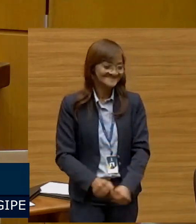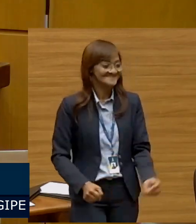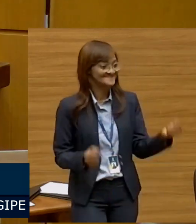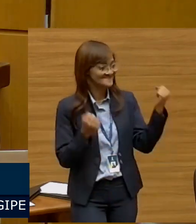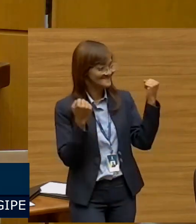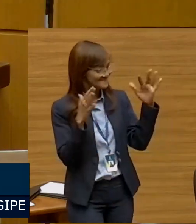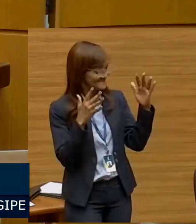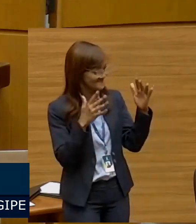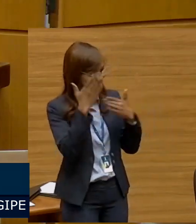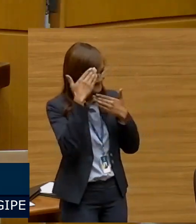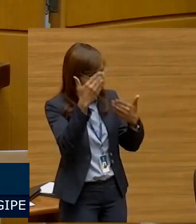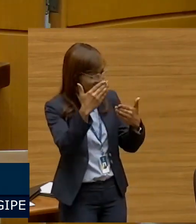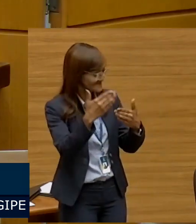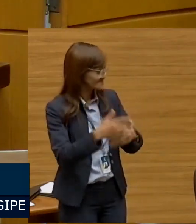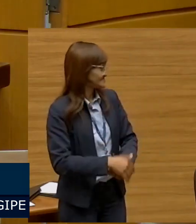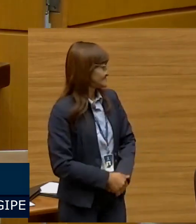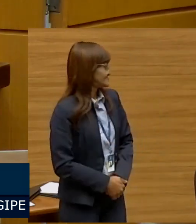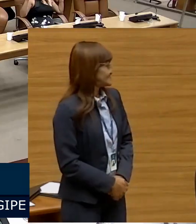Obrigada.